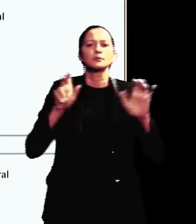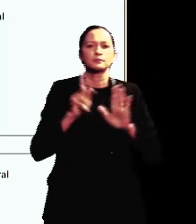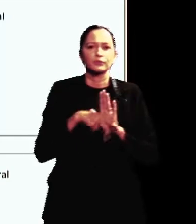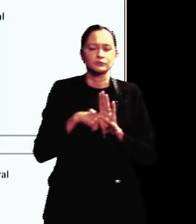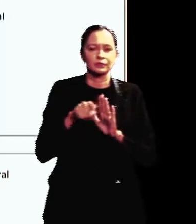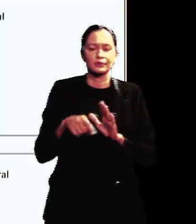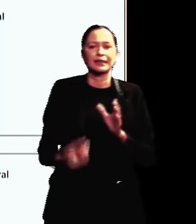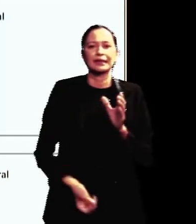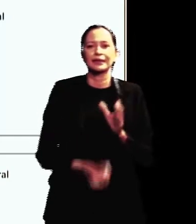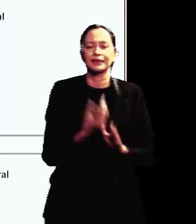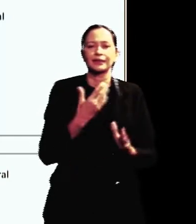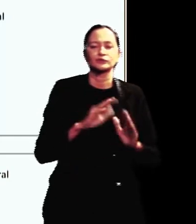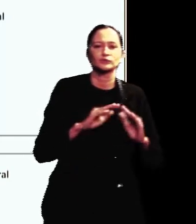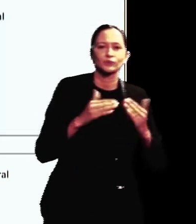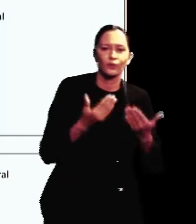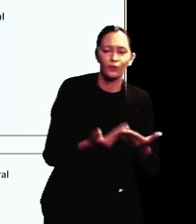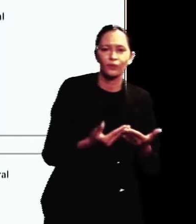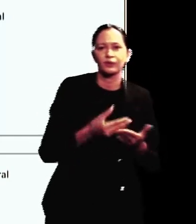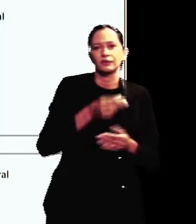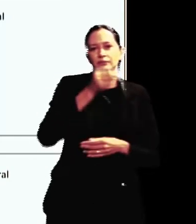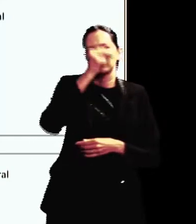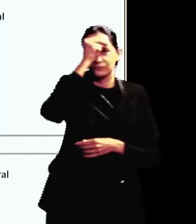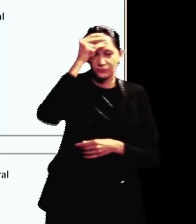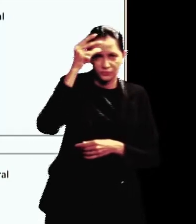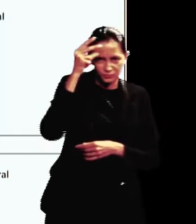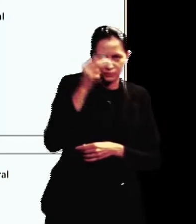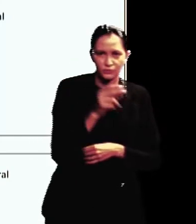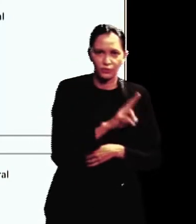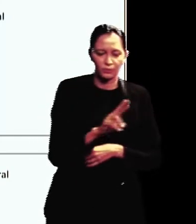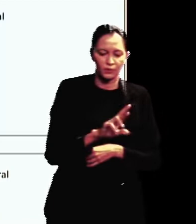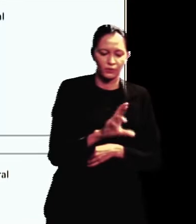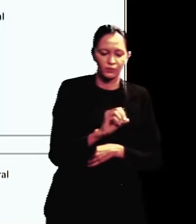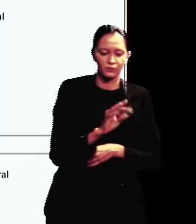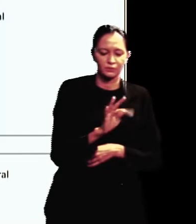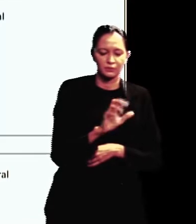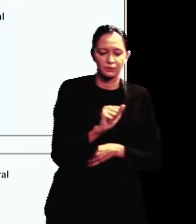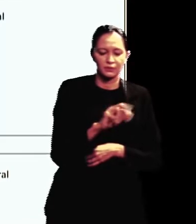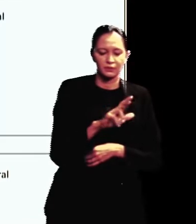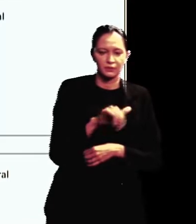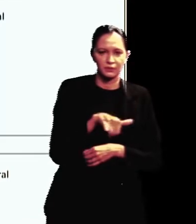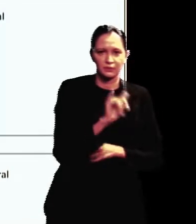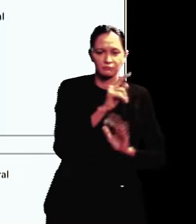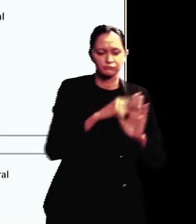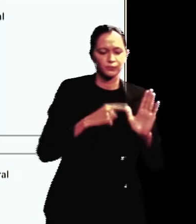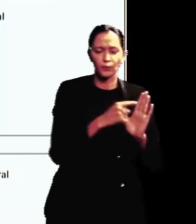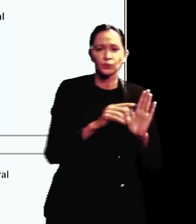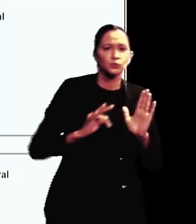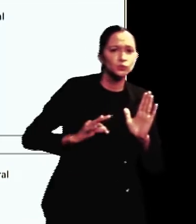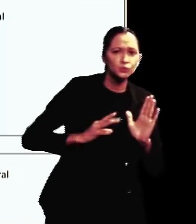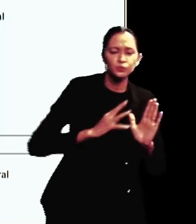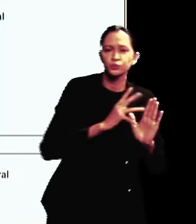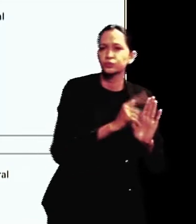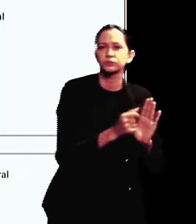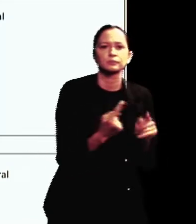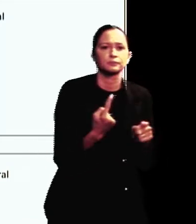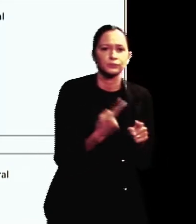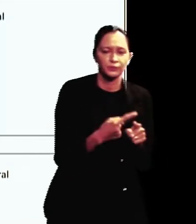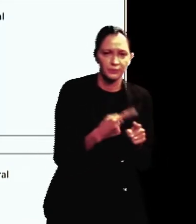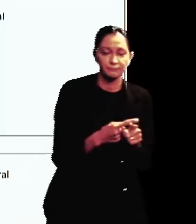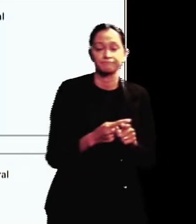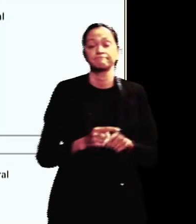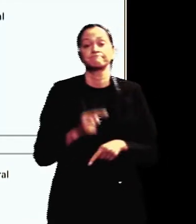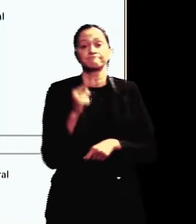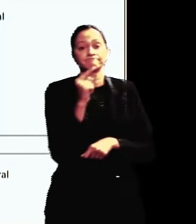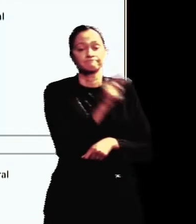Escola Municipal Rotary Clube de Goiânia. Razões do veto: veta integralmente o autógrafo de lei, vez que o chefe